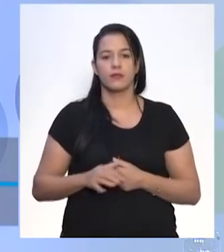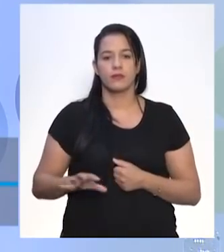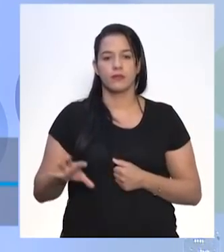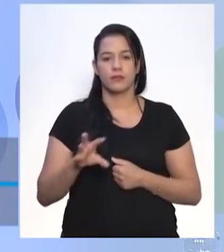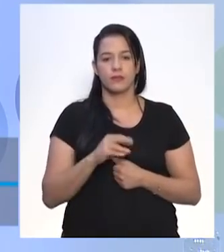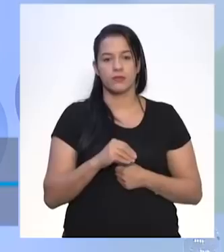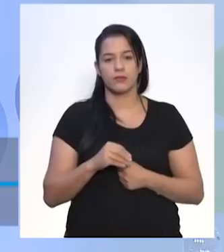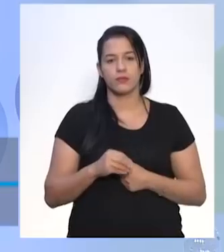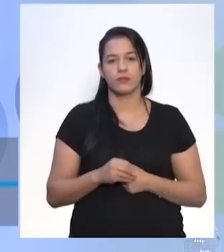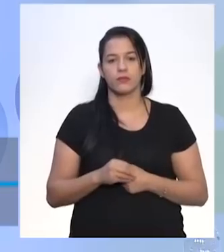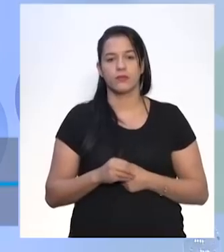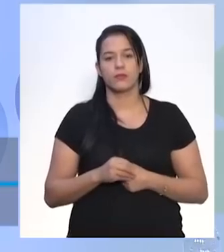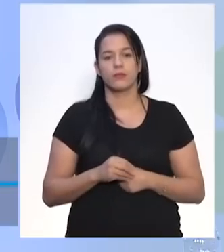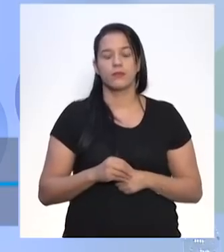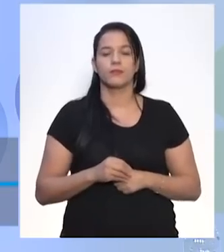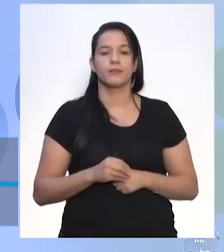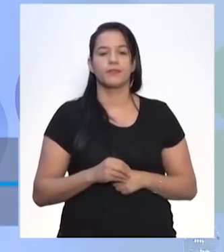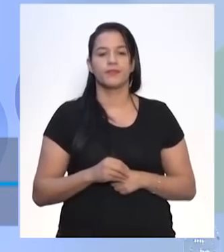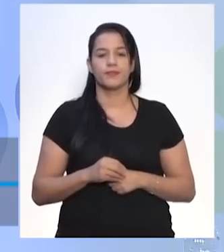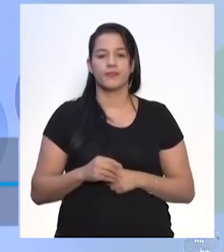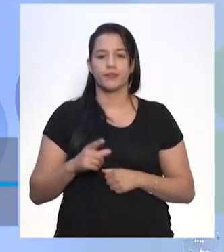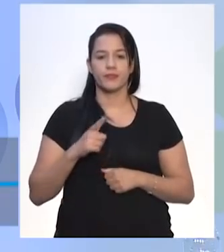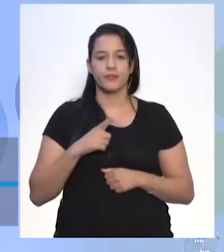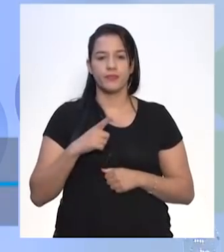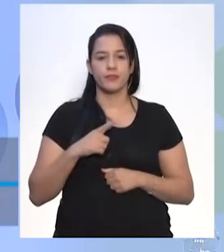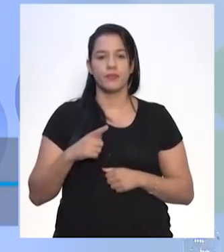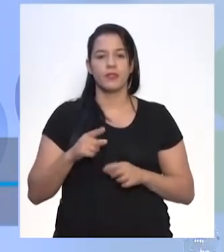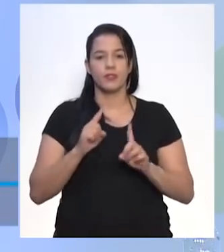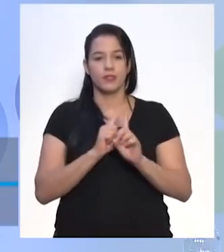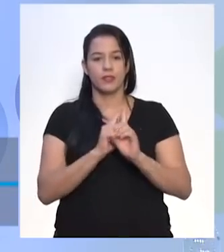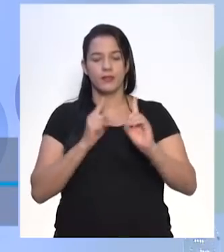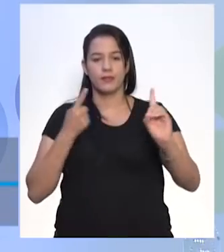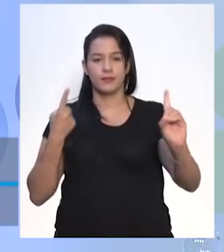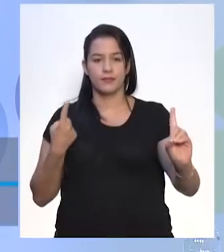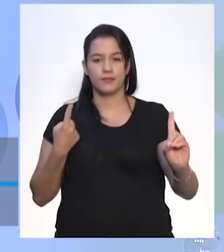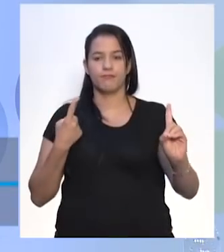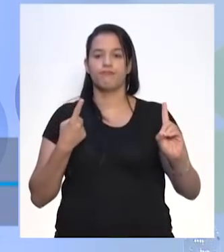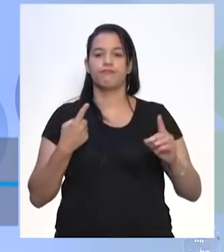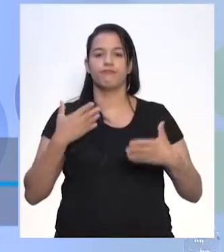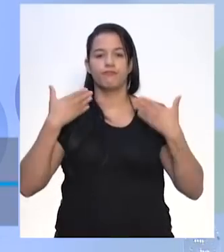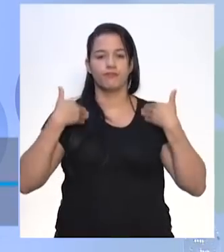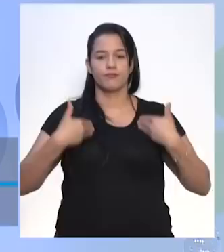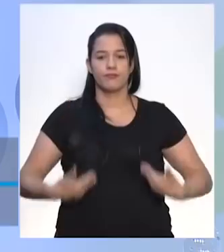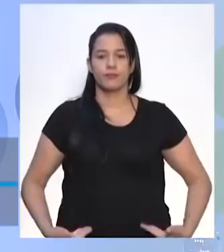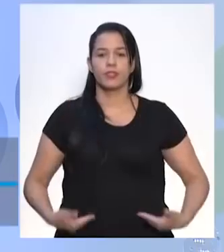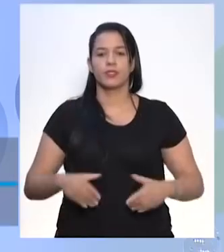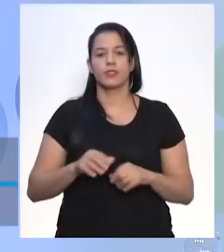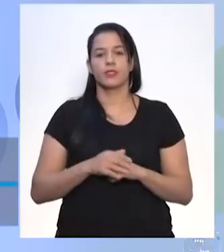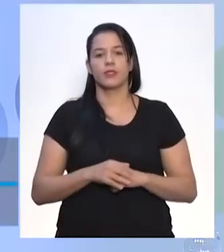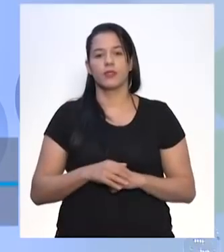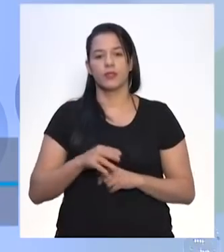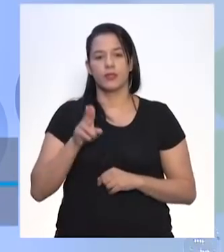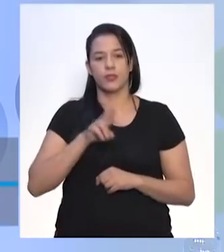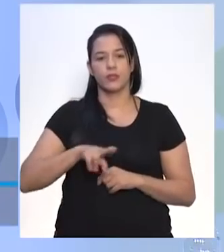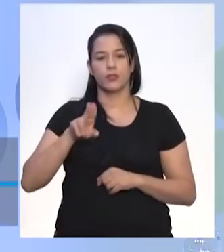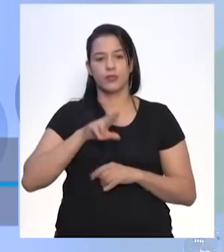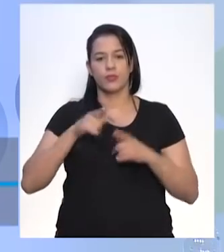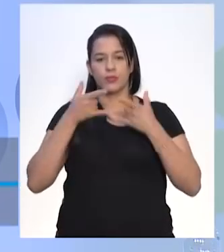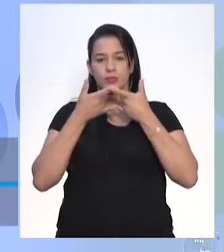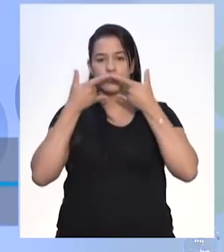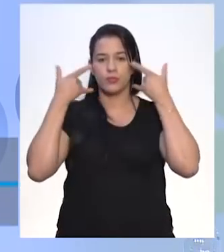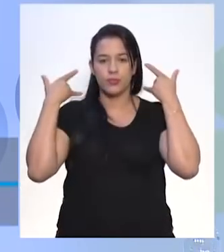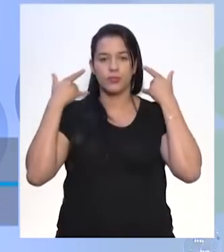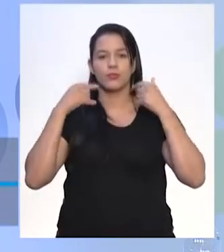que, apesar de termos que estar distantes, né, fisicamente, e usar essa aparatagem, né,